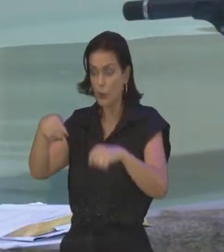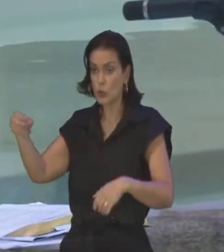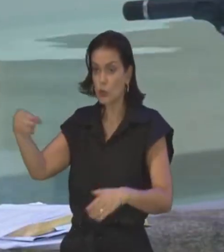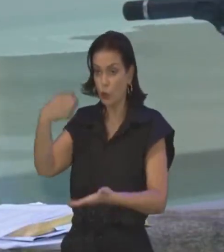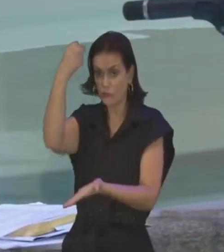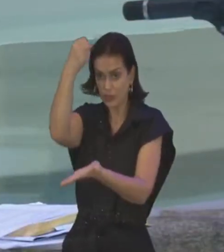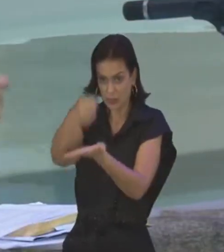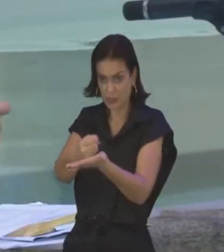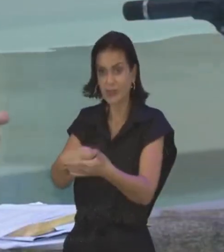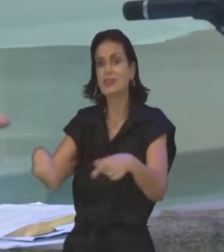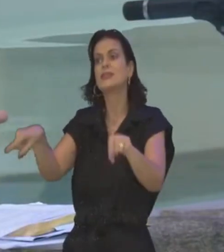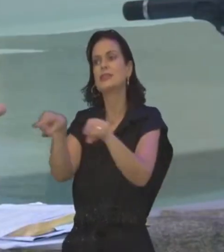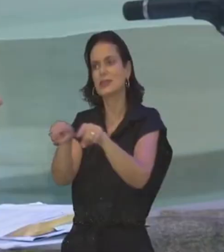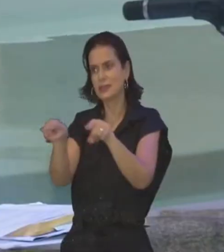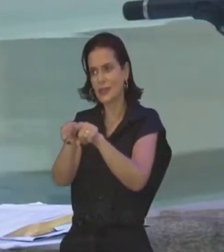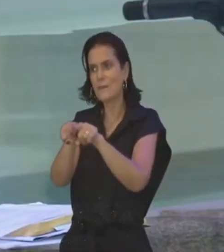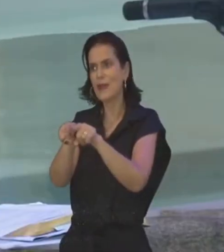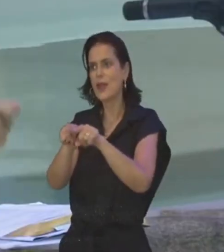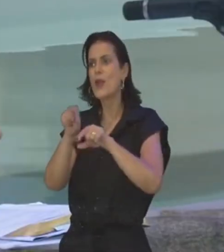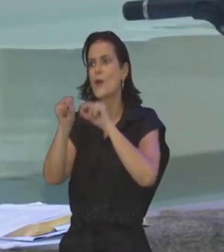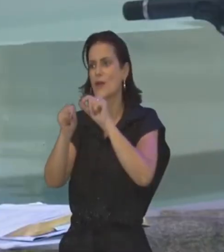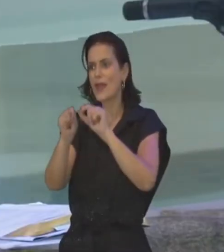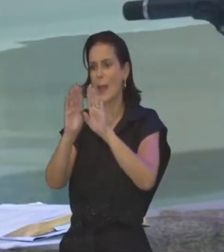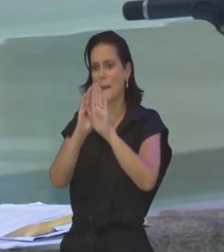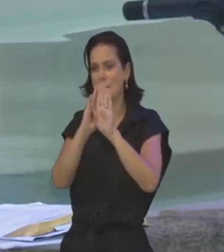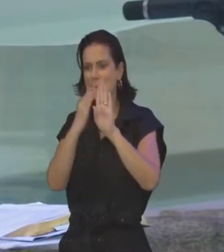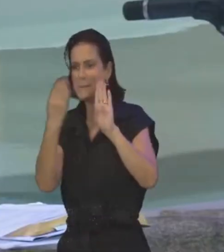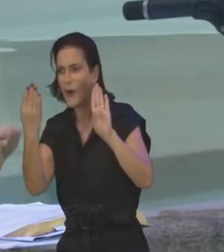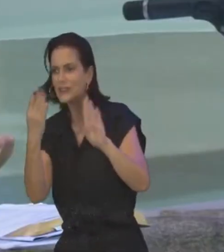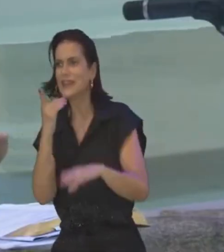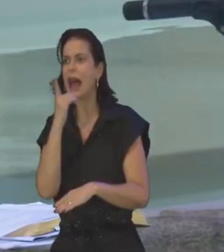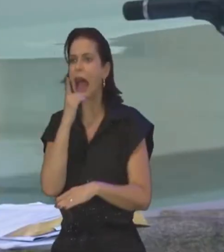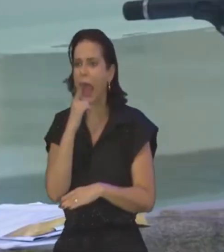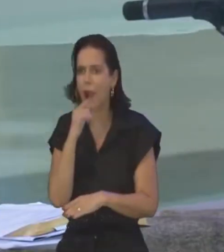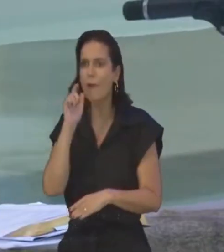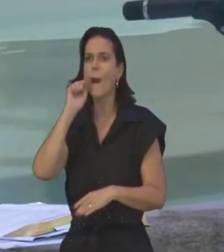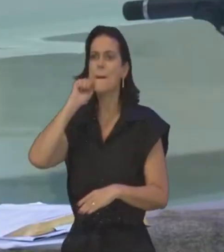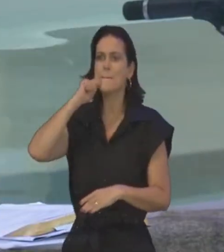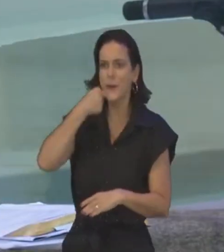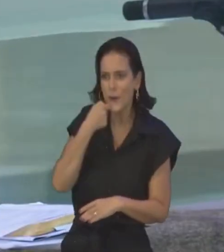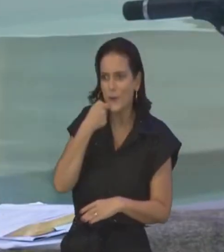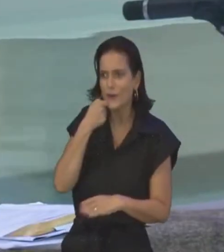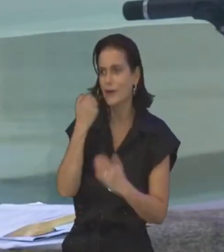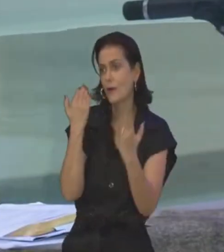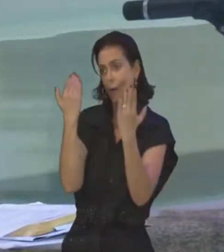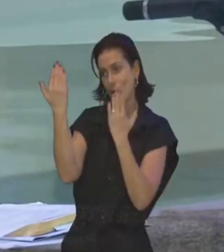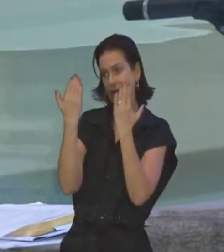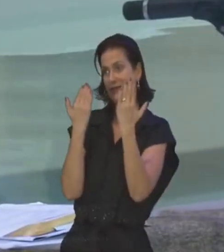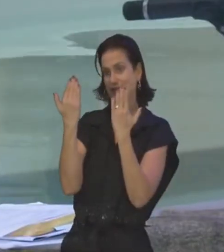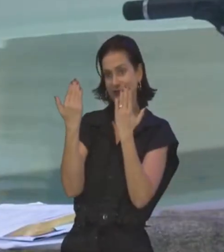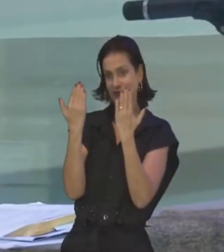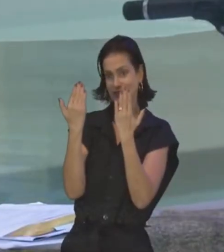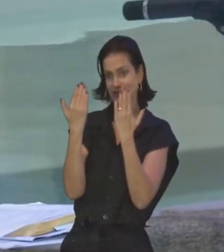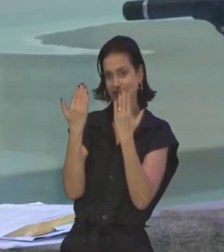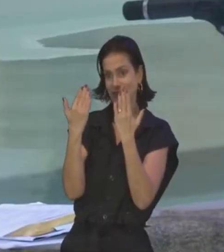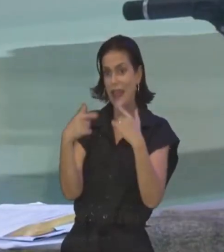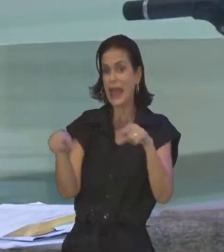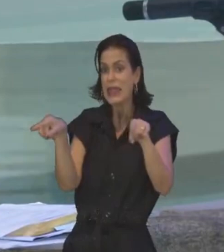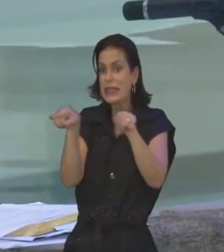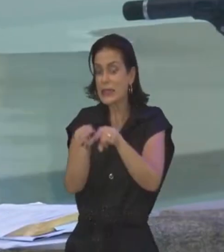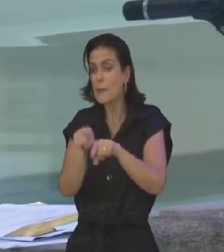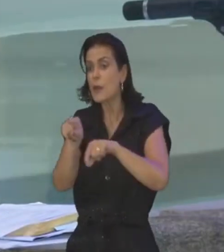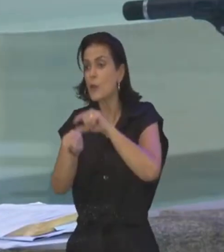Testamento também ele é porta, ele é água, ele é pão. E ele então